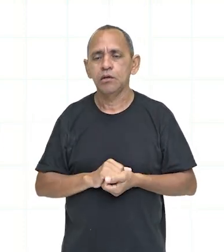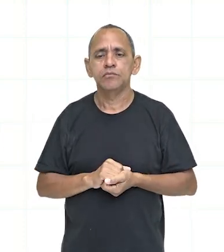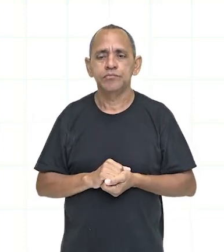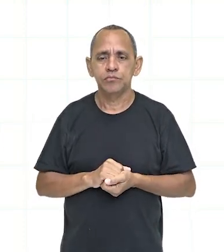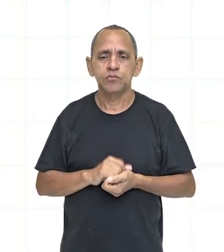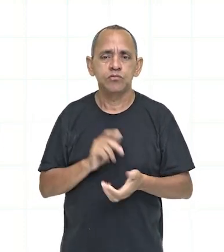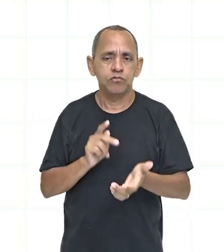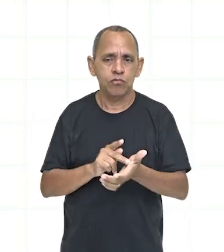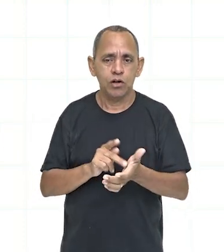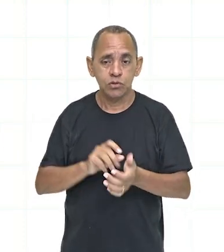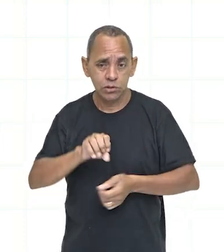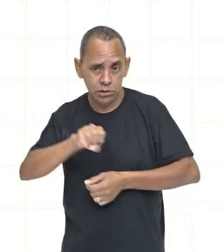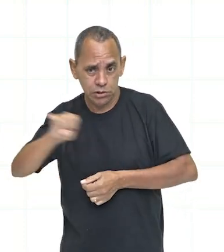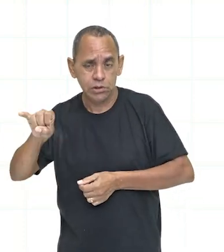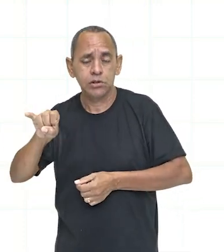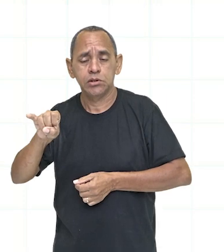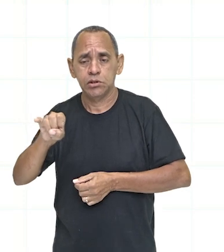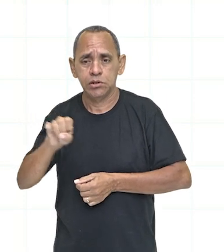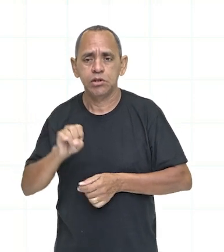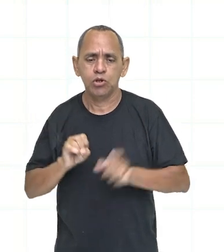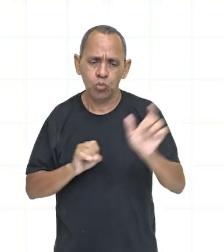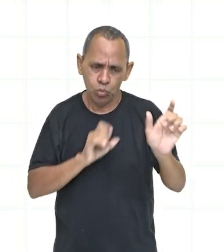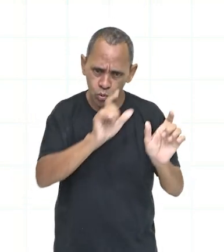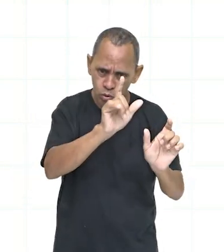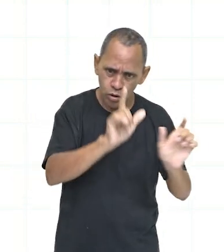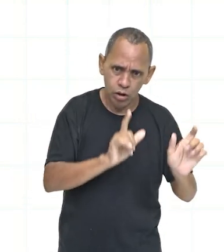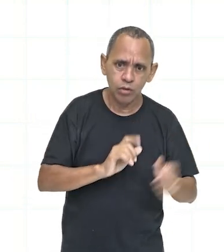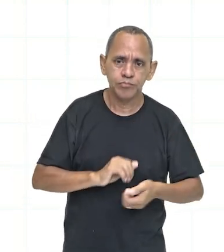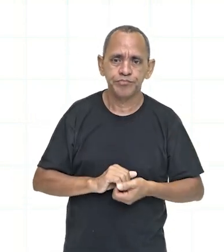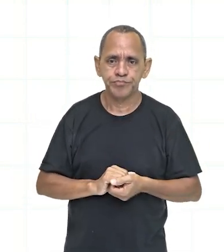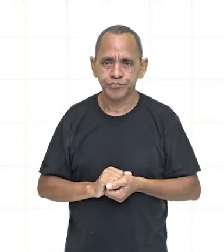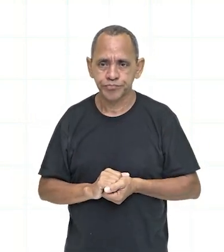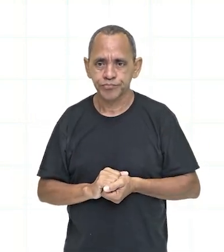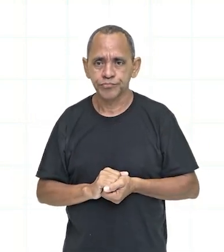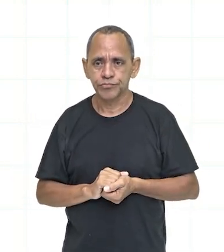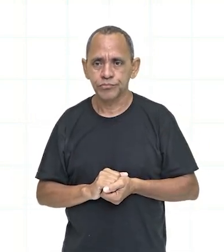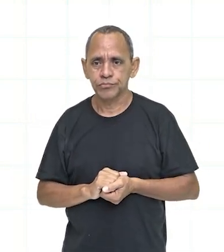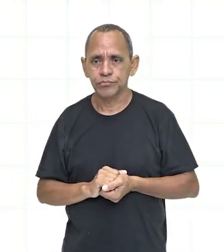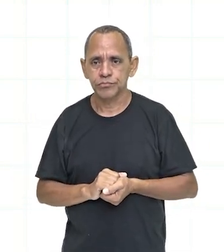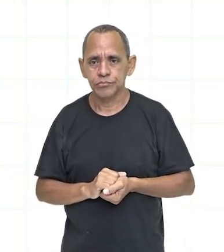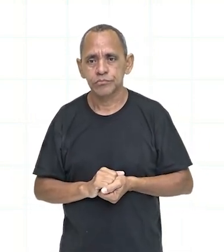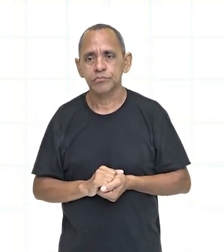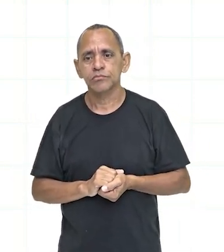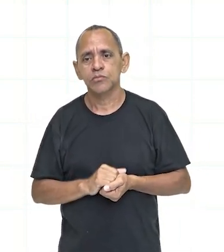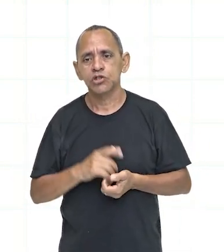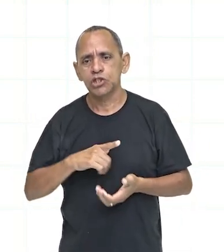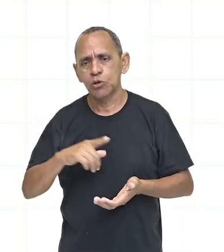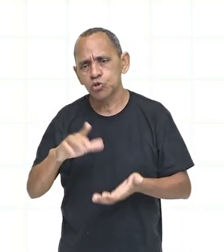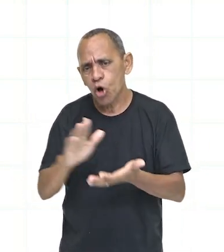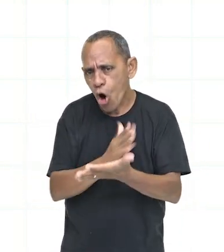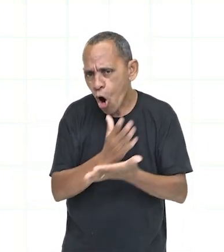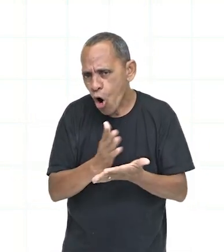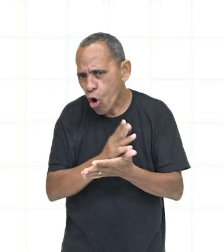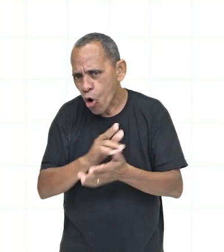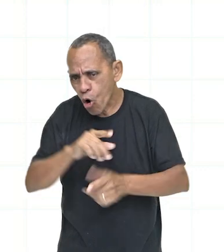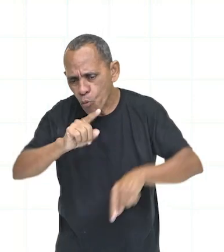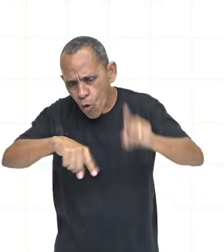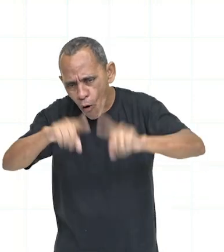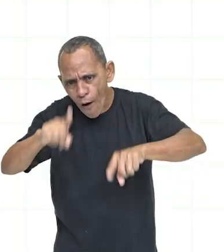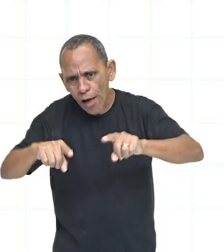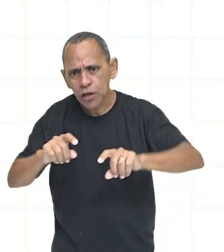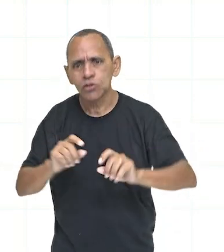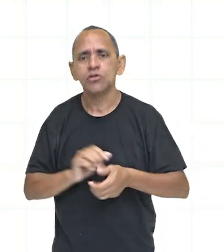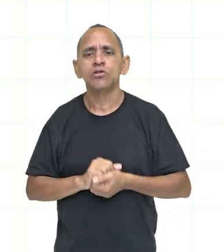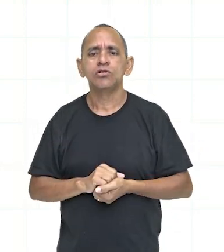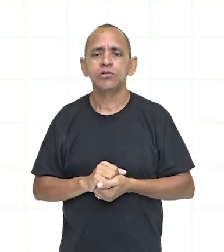nominal, né, que é infinitivo, gerúndio e particípio. Nós não temos isso na língua inglesa, nós temos então algumas variações que diferem